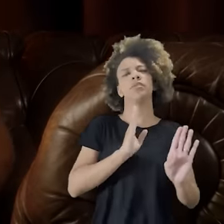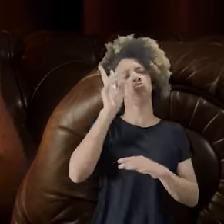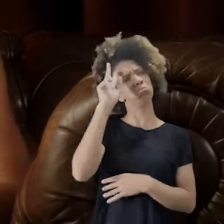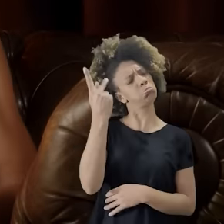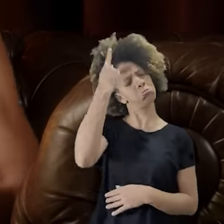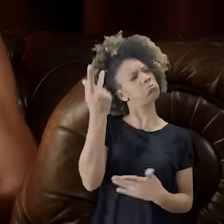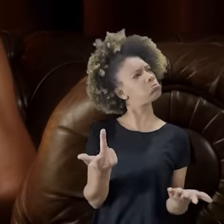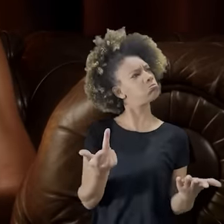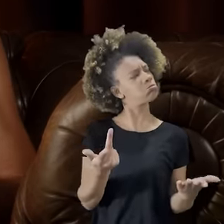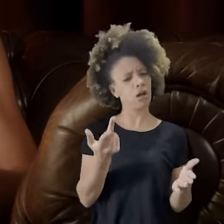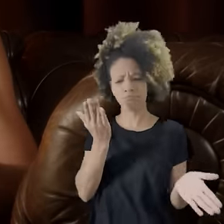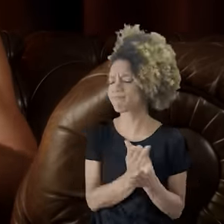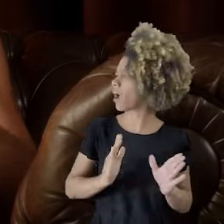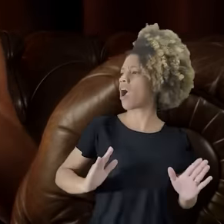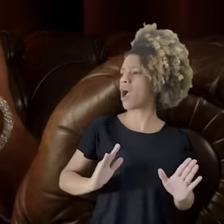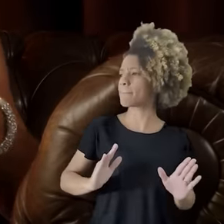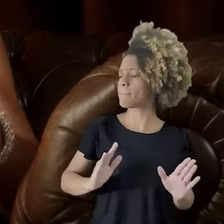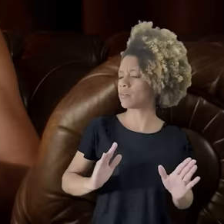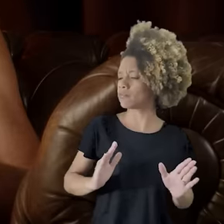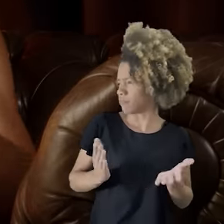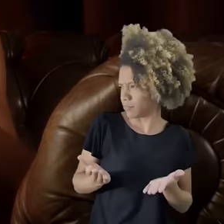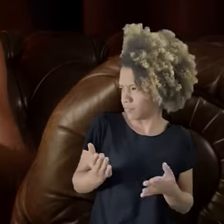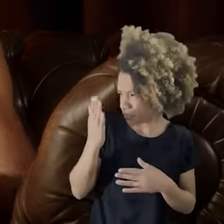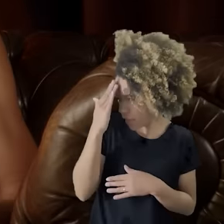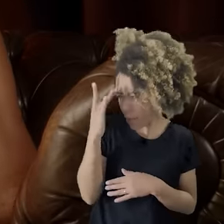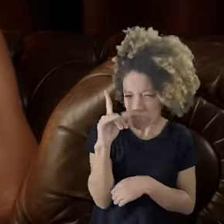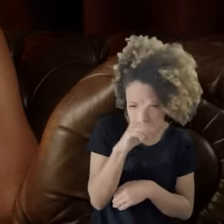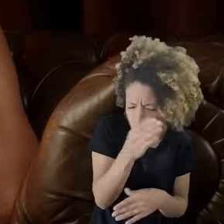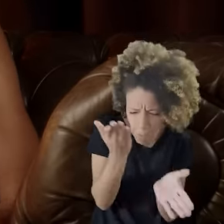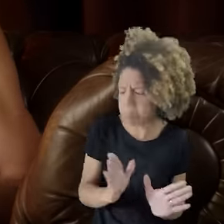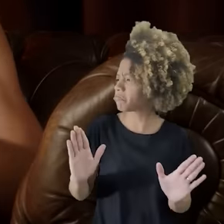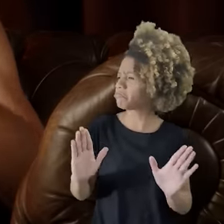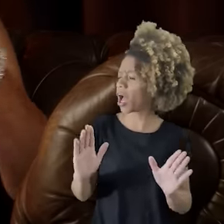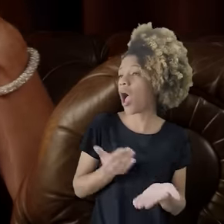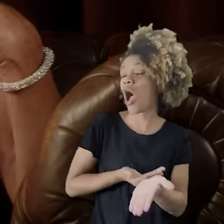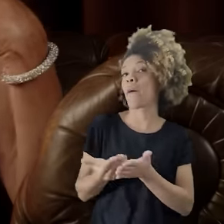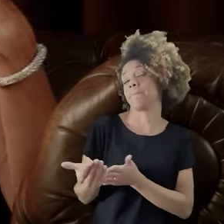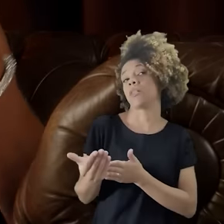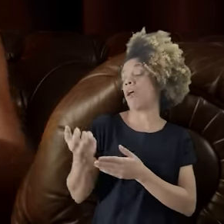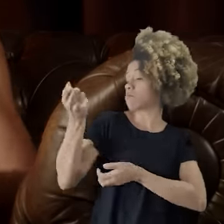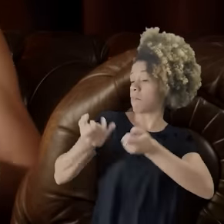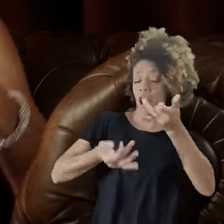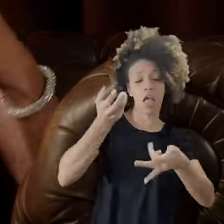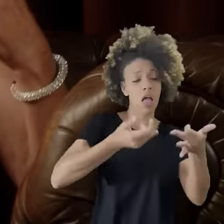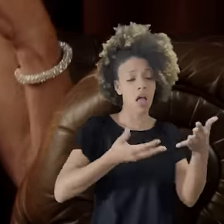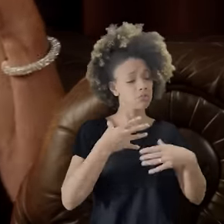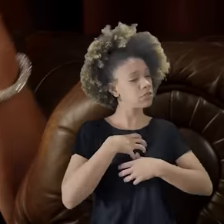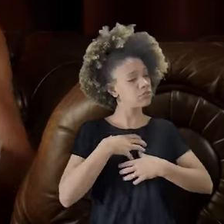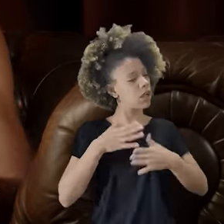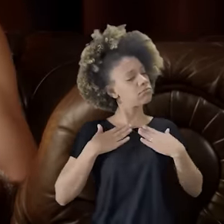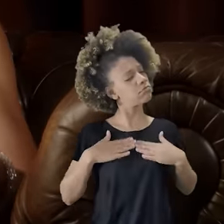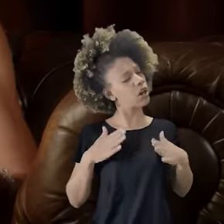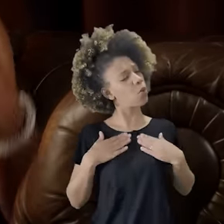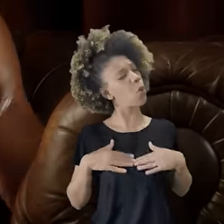você dá aquele estalo e você quebra aquele vínculo aquele Tabu E aí eu comecei a a falar a me